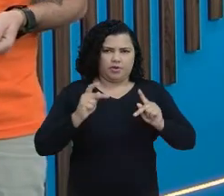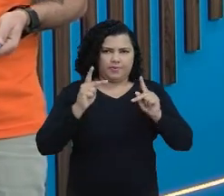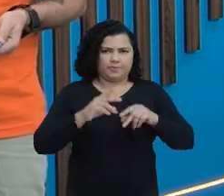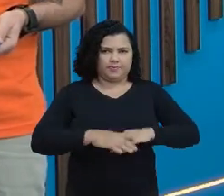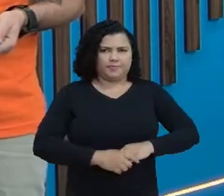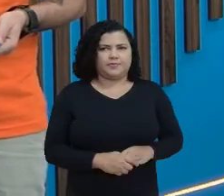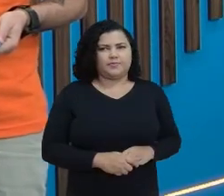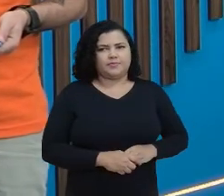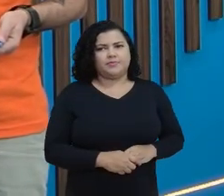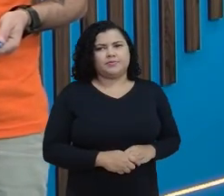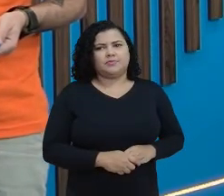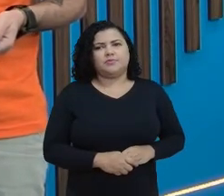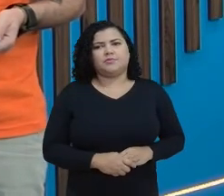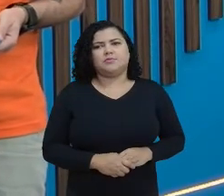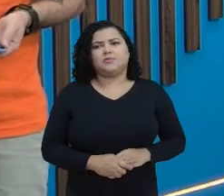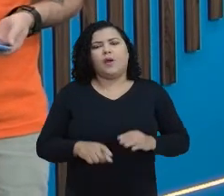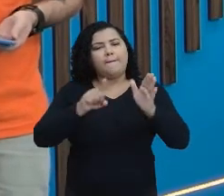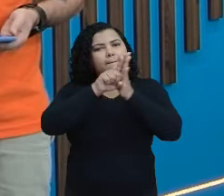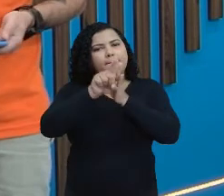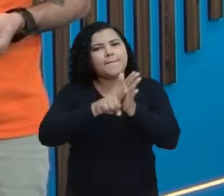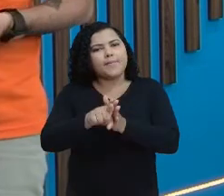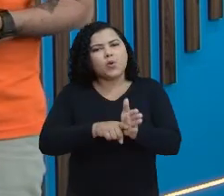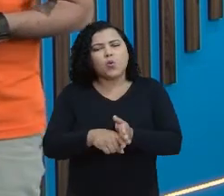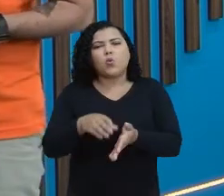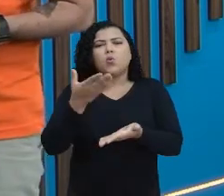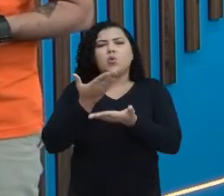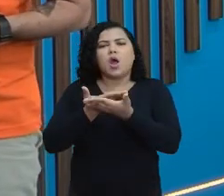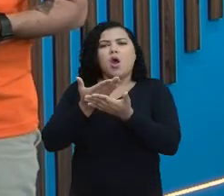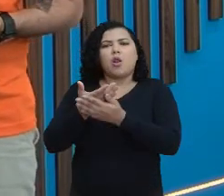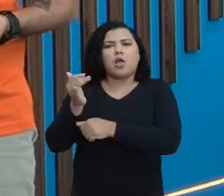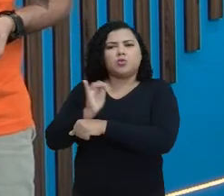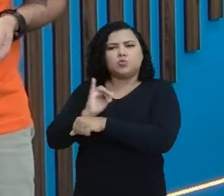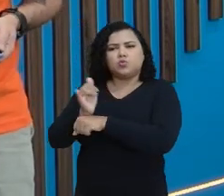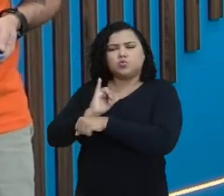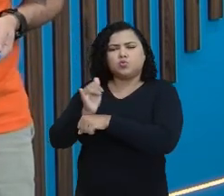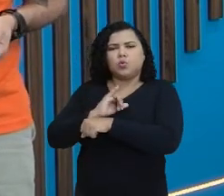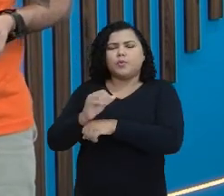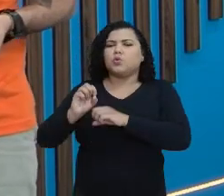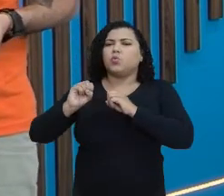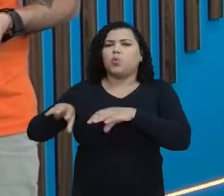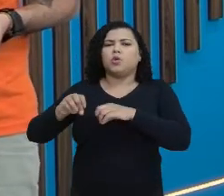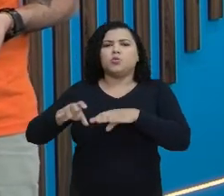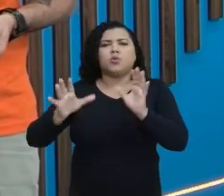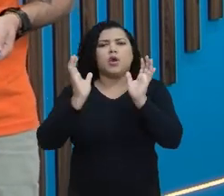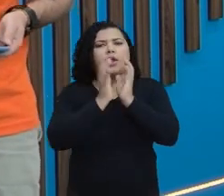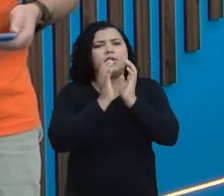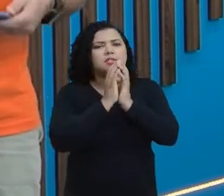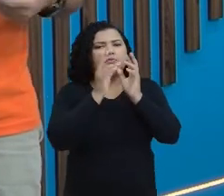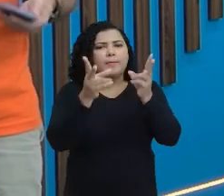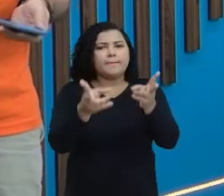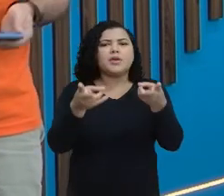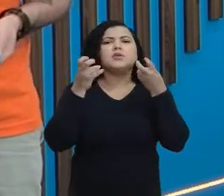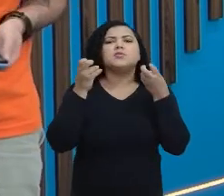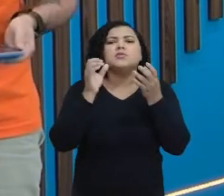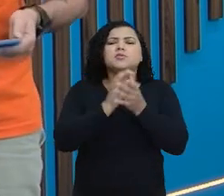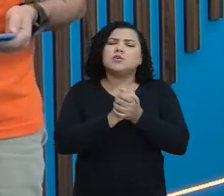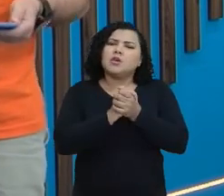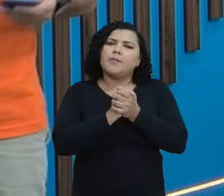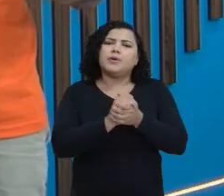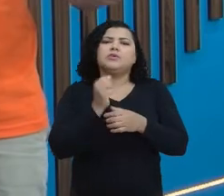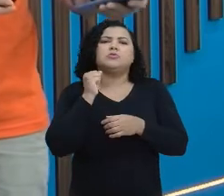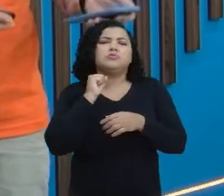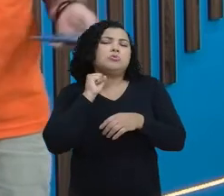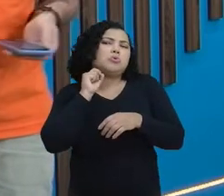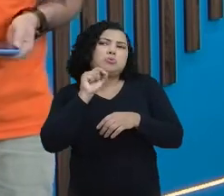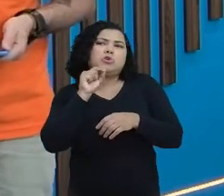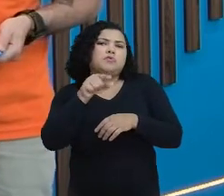certo? Mais uma vez, procura nossas aulas lá no nosso canal do Educa Recife, dá uma olhadinha lá, escreve pra gente o que você achou da